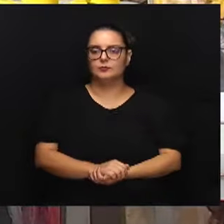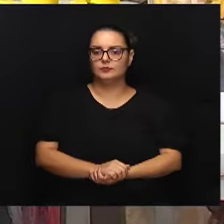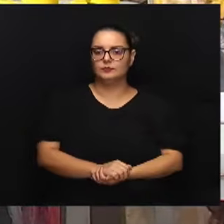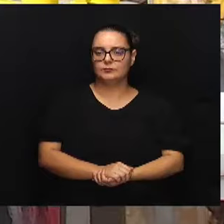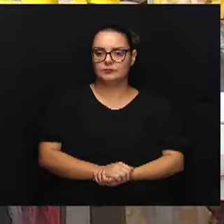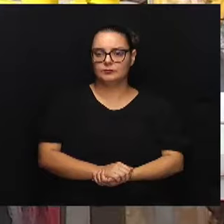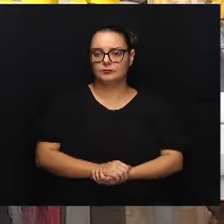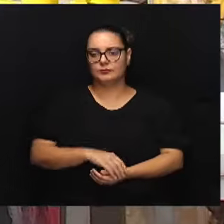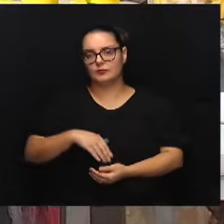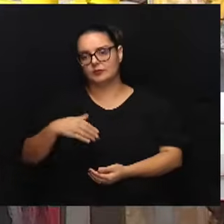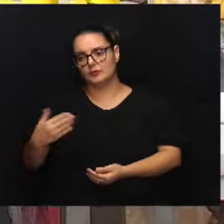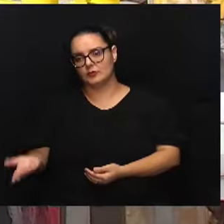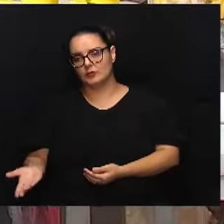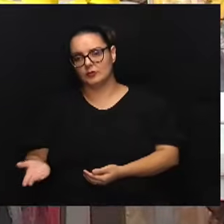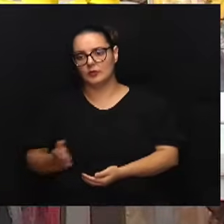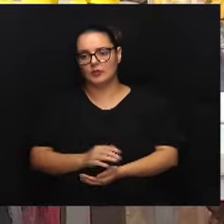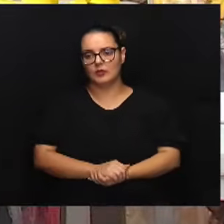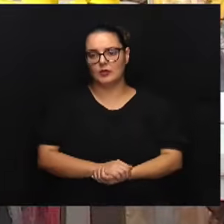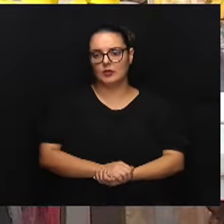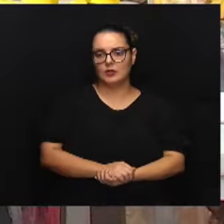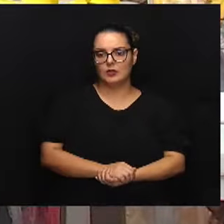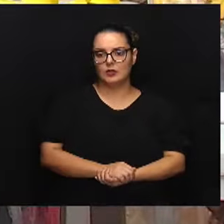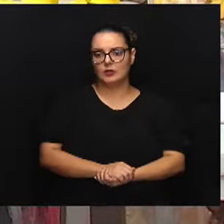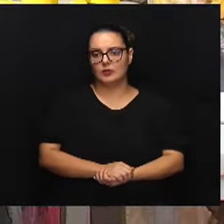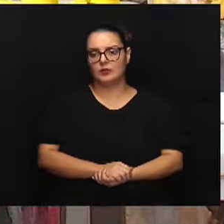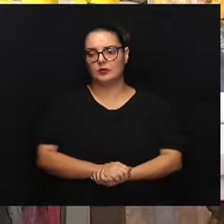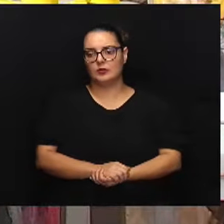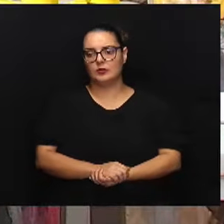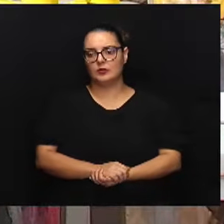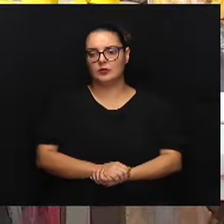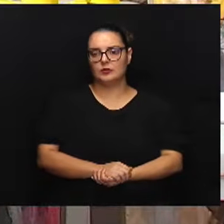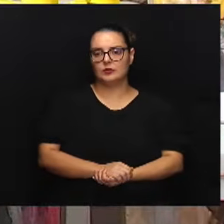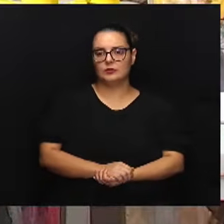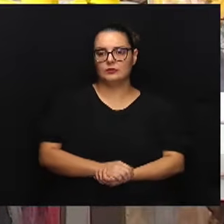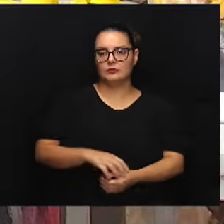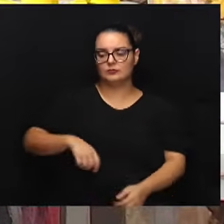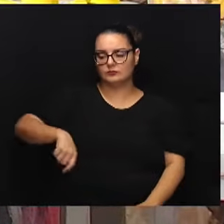Tanto de um lado, podem pegar aqui, ó, do outro lado também.